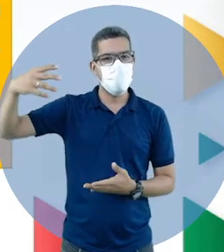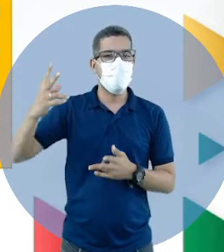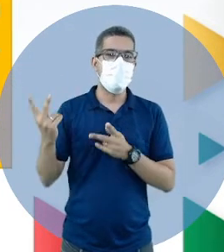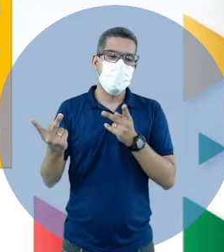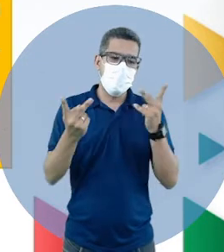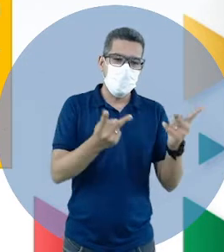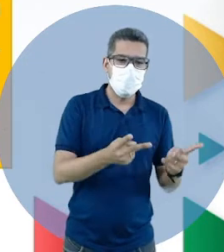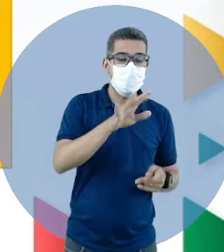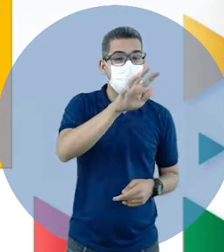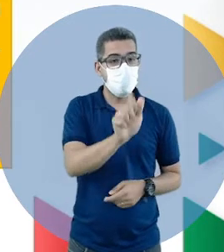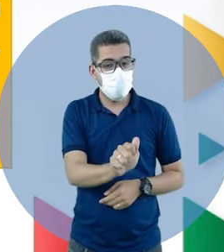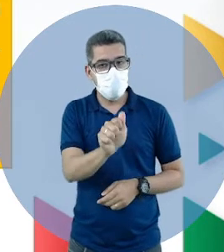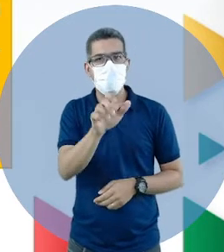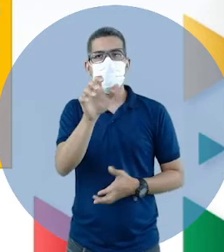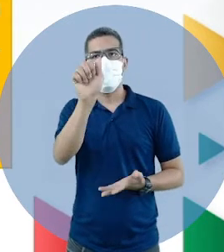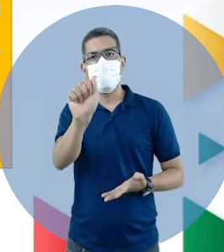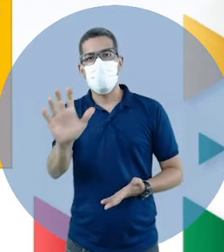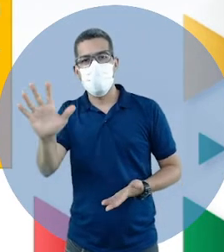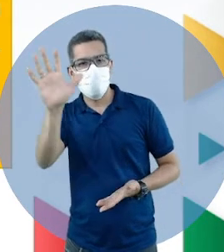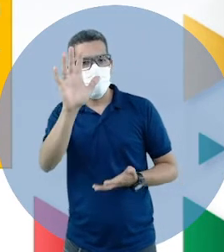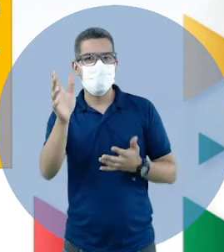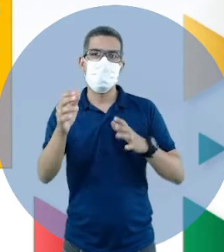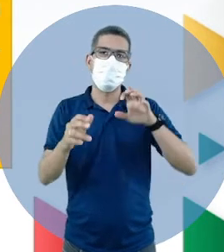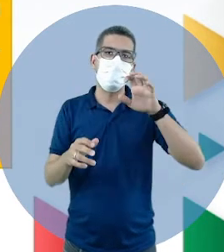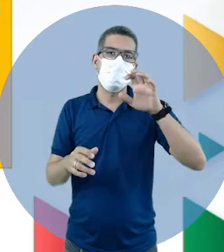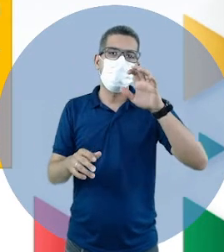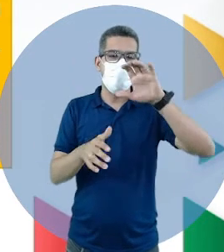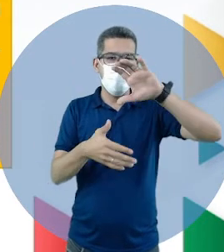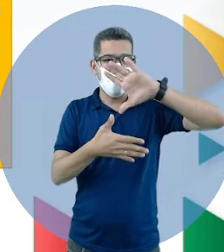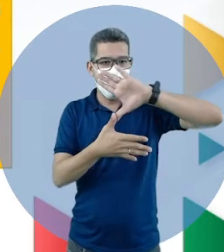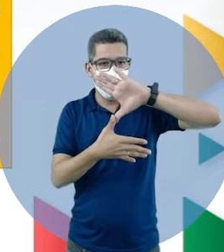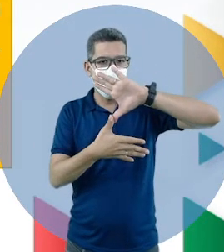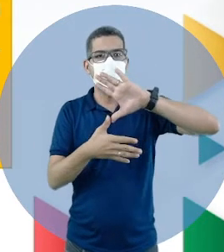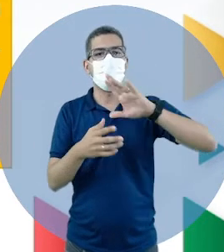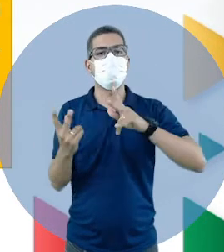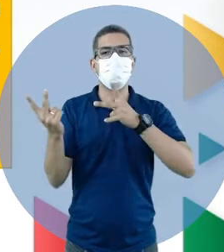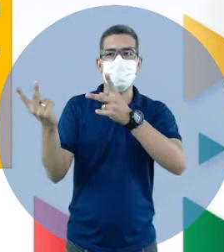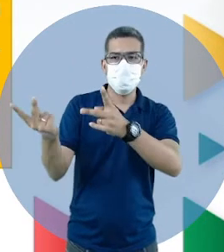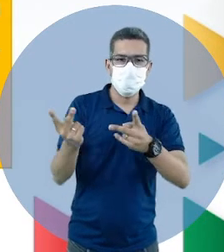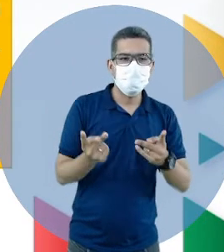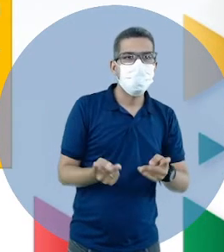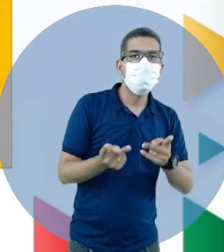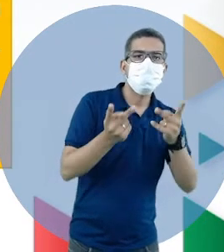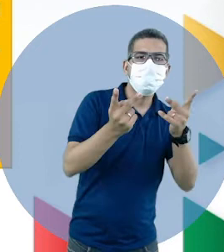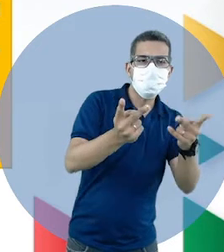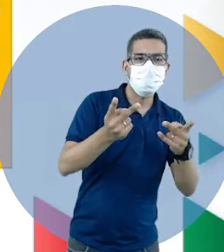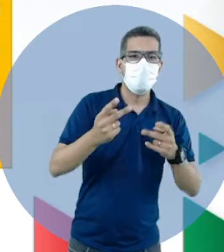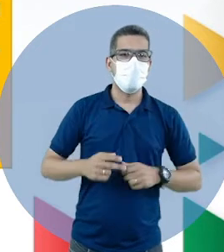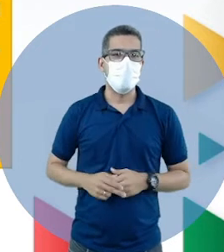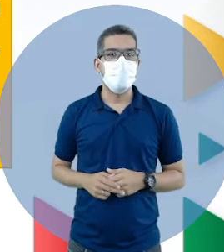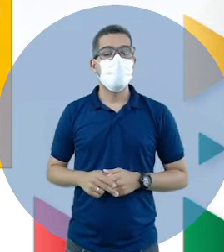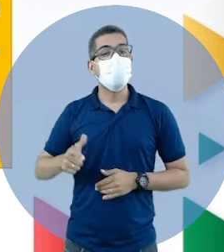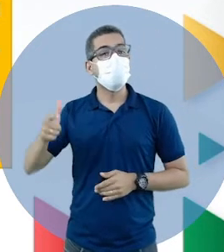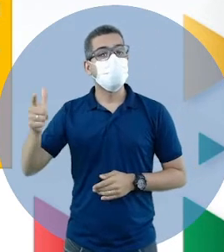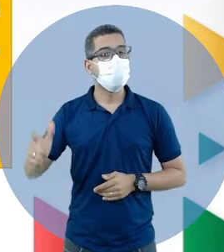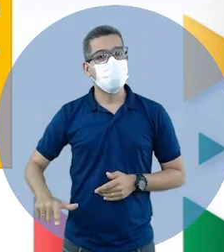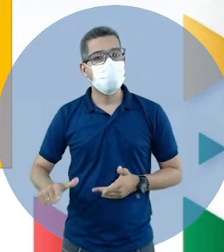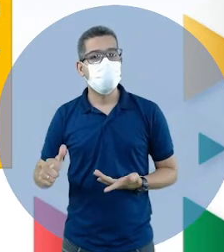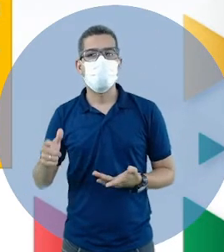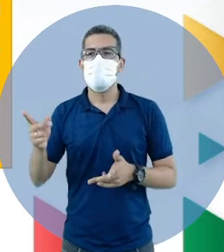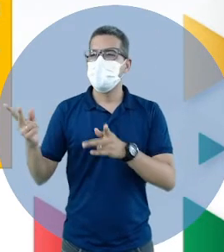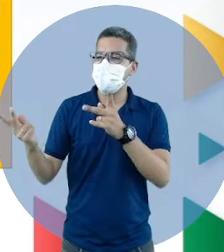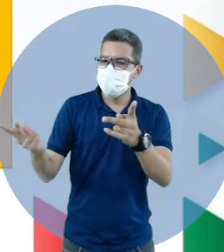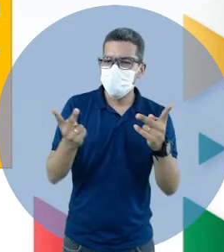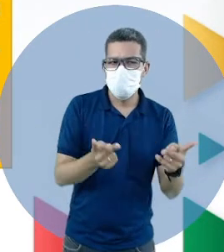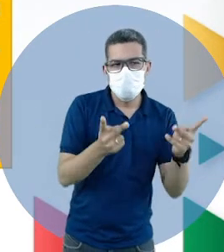à África, Ásia e América. Gostaria que vocês observassem agora, certo? Lembrando que em suas visitas,